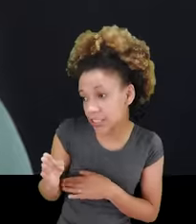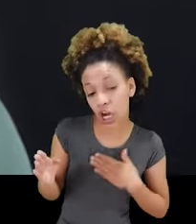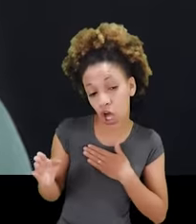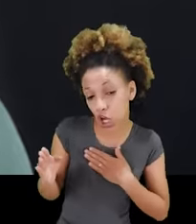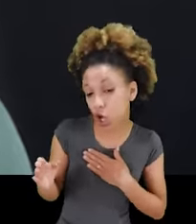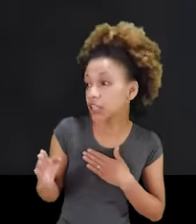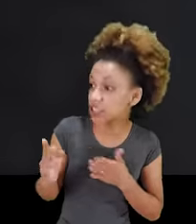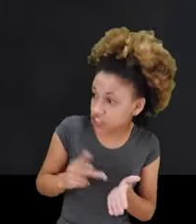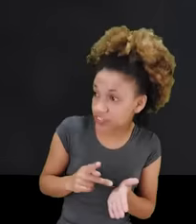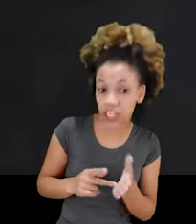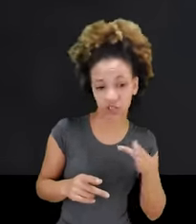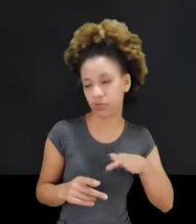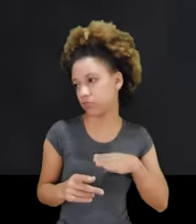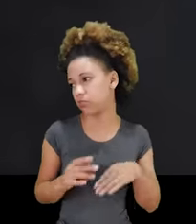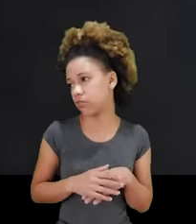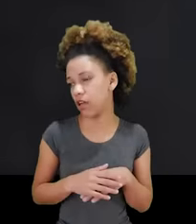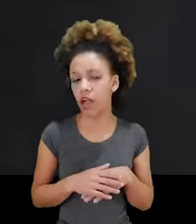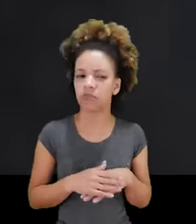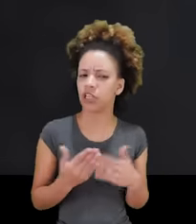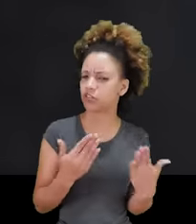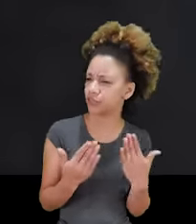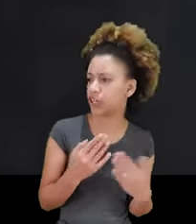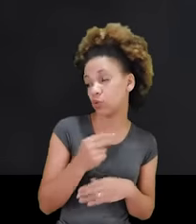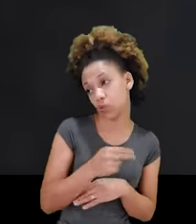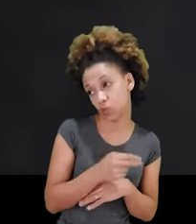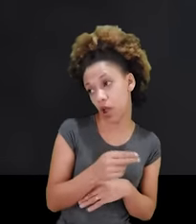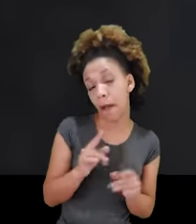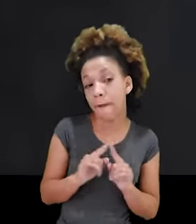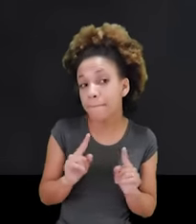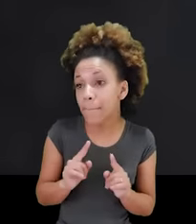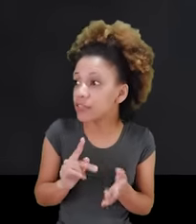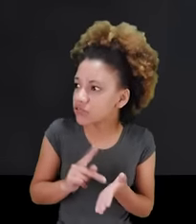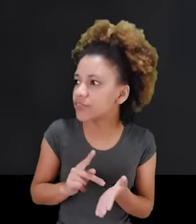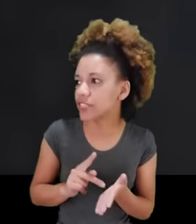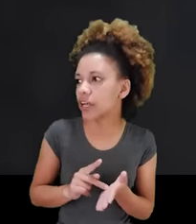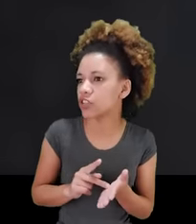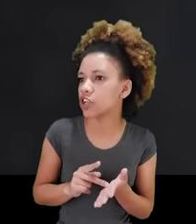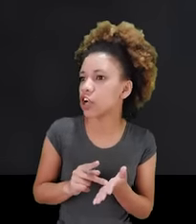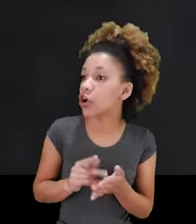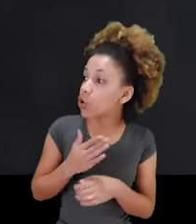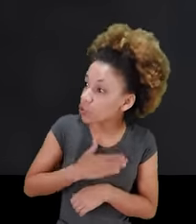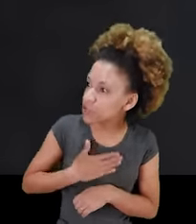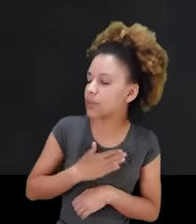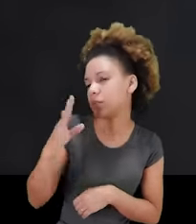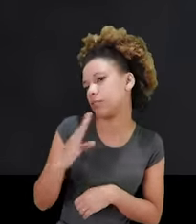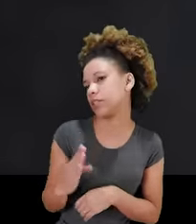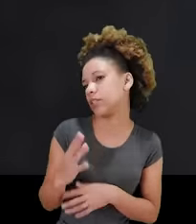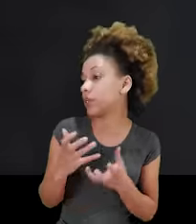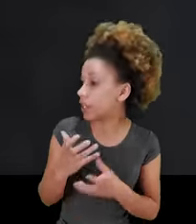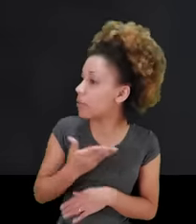bocadinho mais desconfiados. Lá está, no Norte são um bocadinho menos desconfiados do que no Sul. Mas o português, à partida, não se torna assim